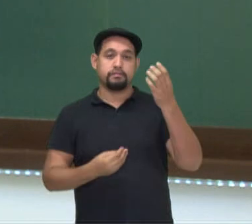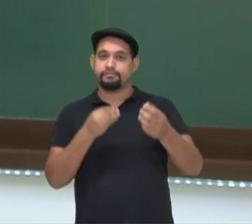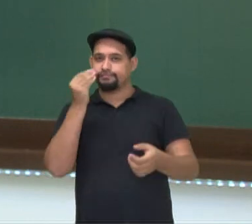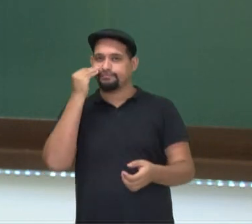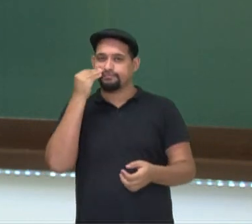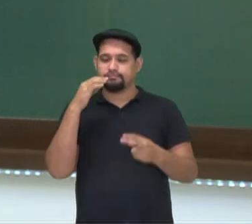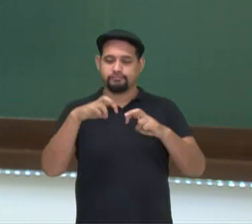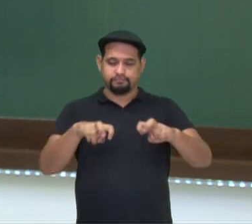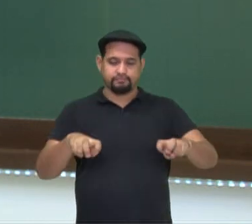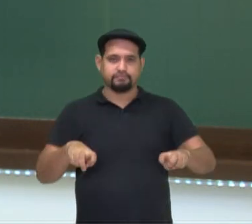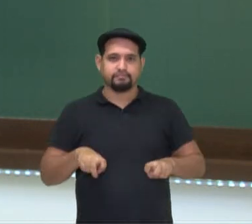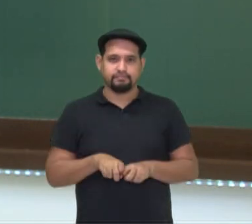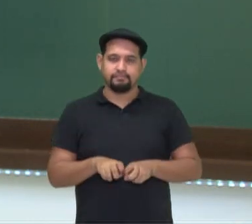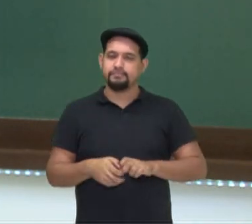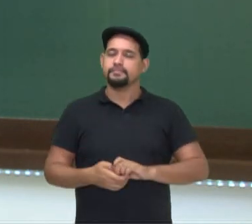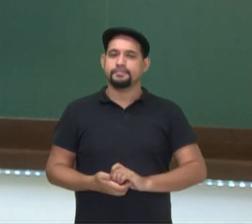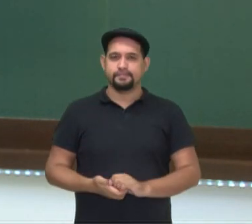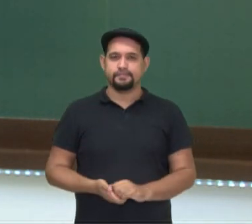dessas plateias.